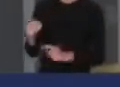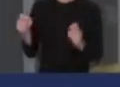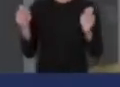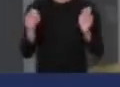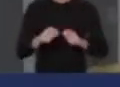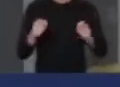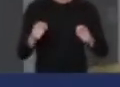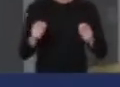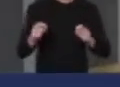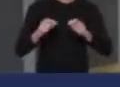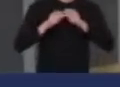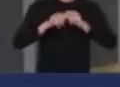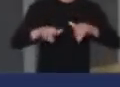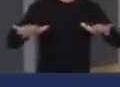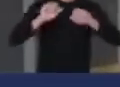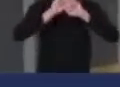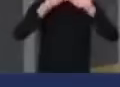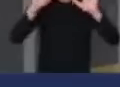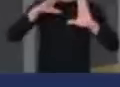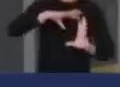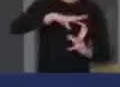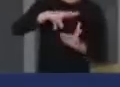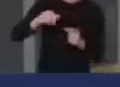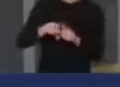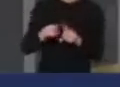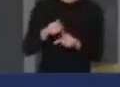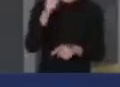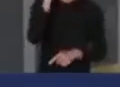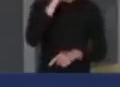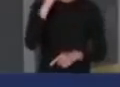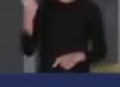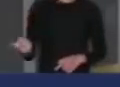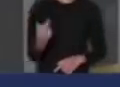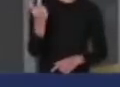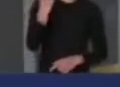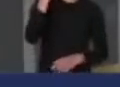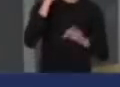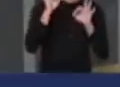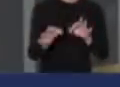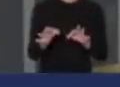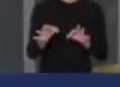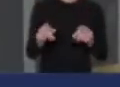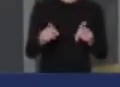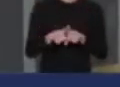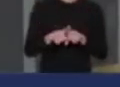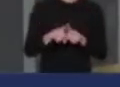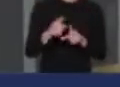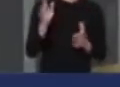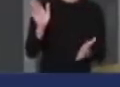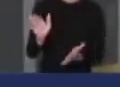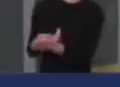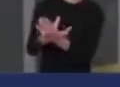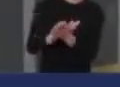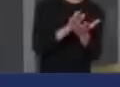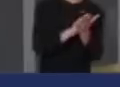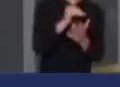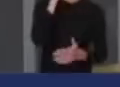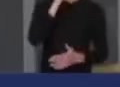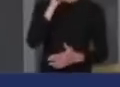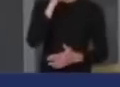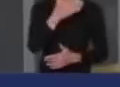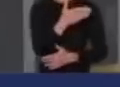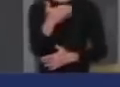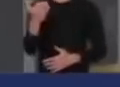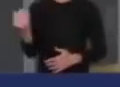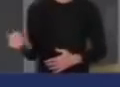trans, tem homossexuais e tem obesos, né? Perfeito. Preciso dizer que, claro, sonho como Malco que